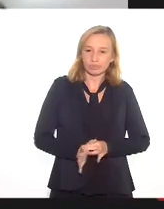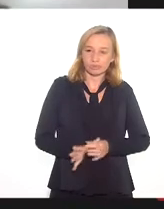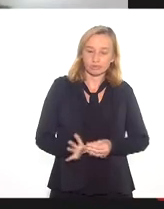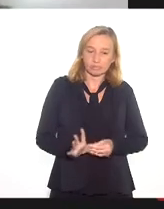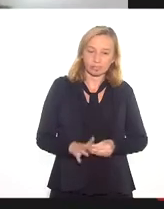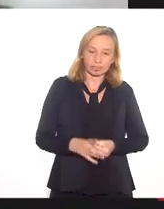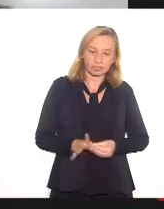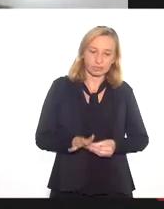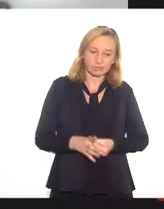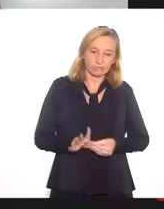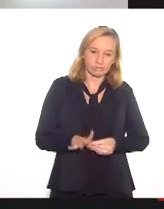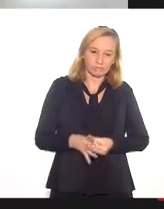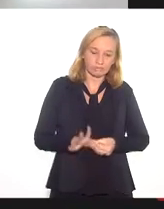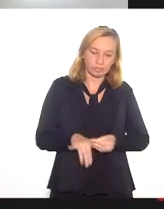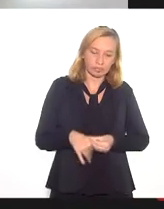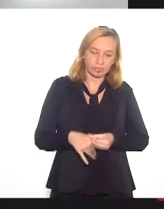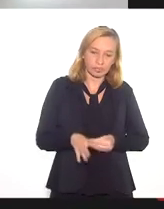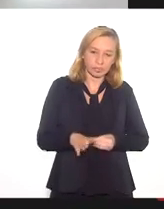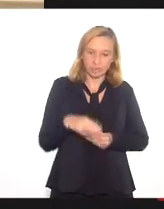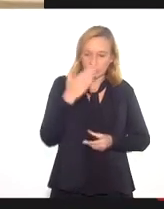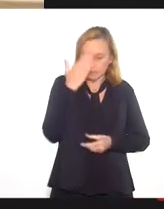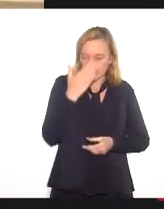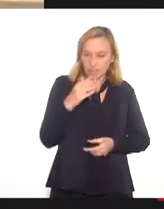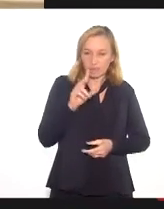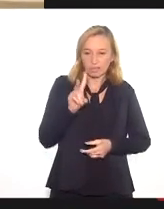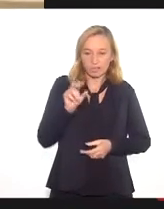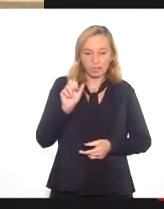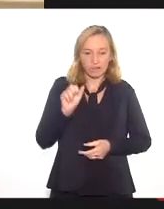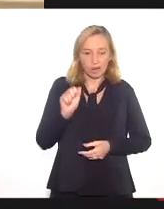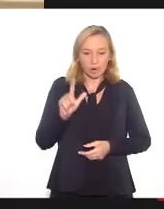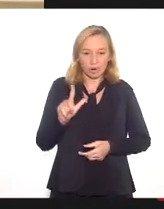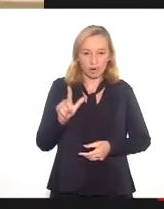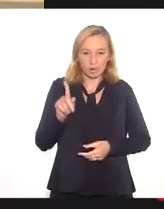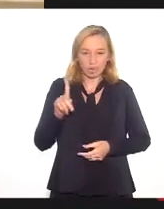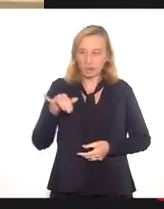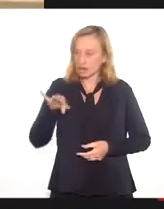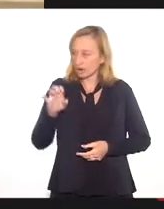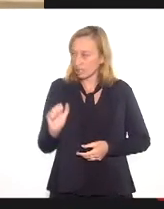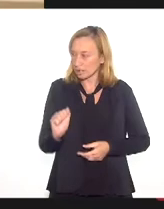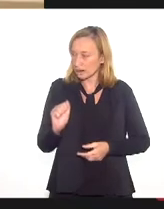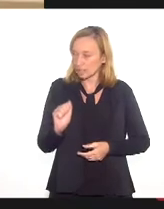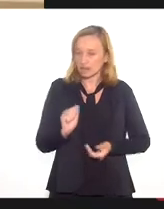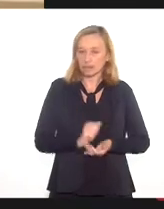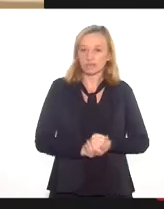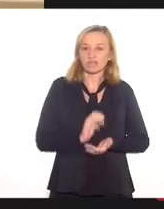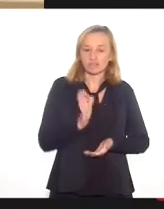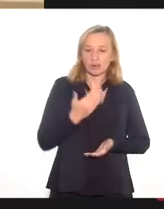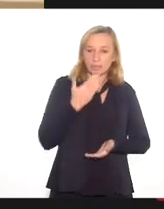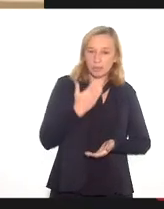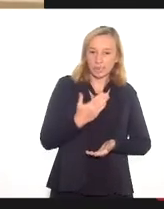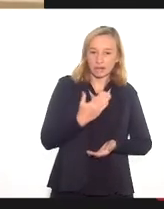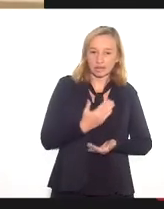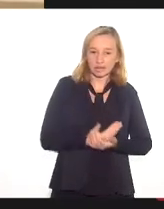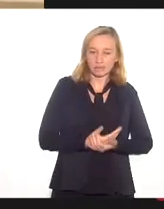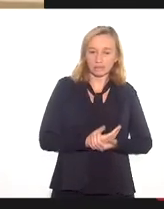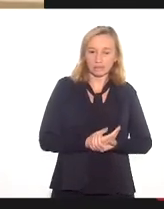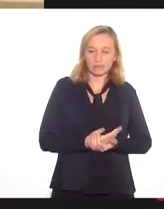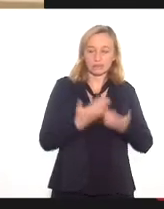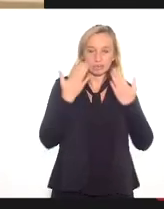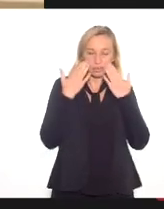Muito obrigada, Valcler. Excelente explanação. Inclusive, já solicito de antemão a